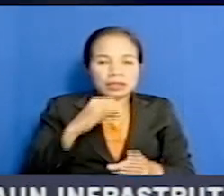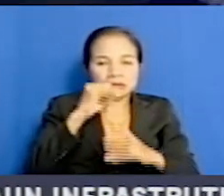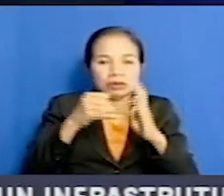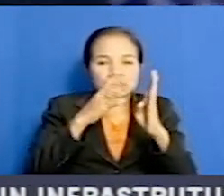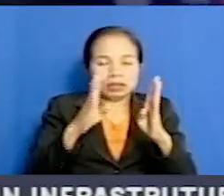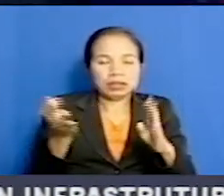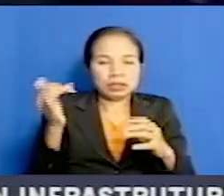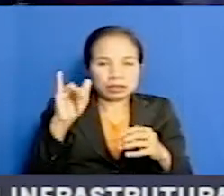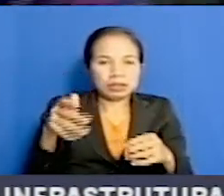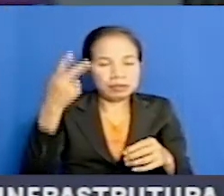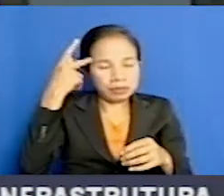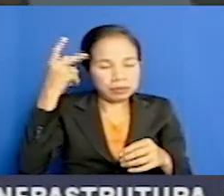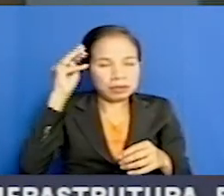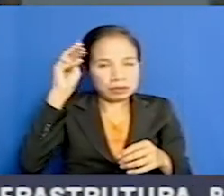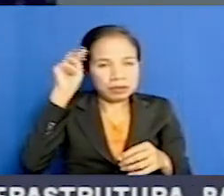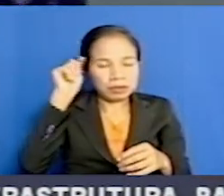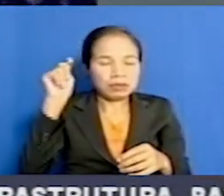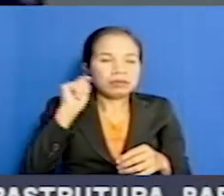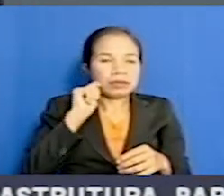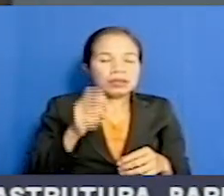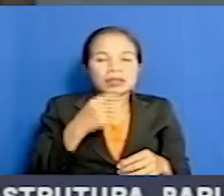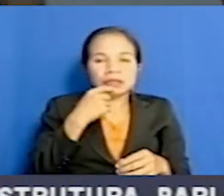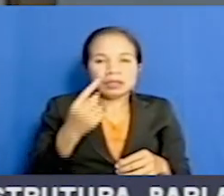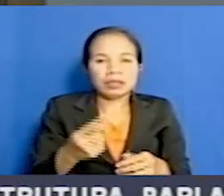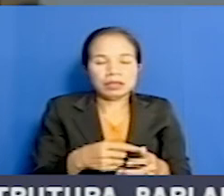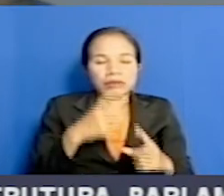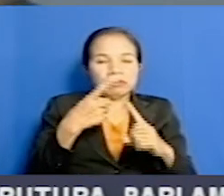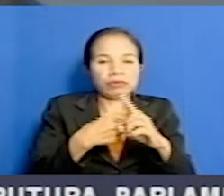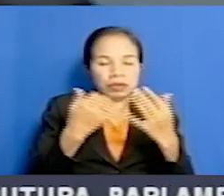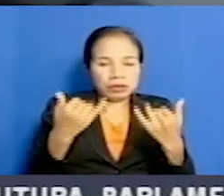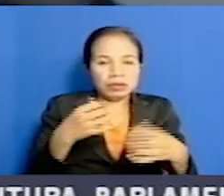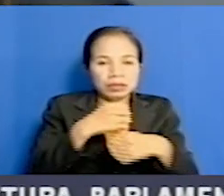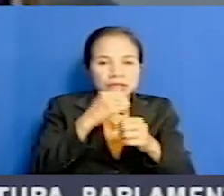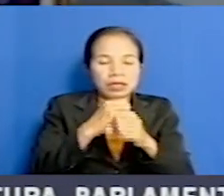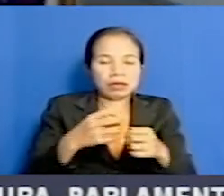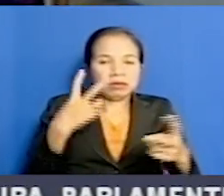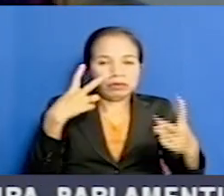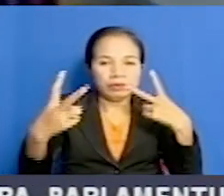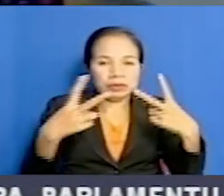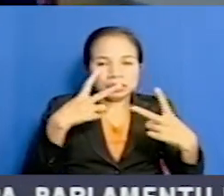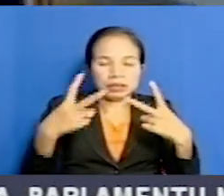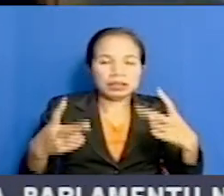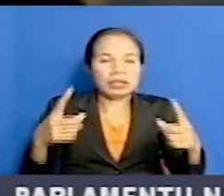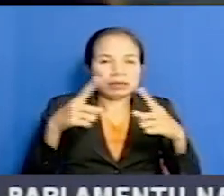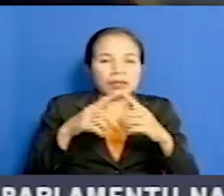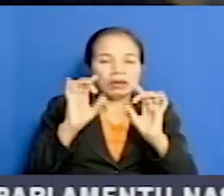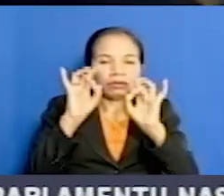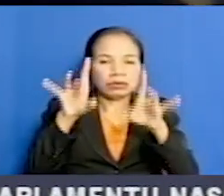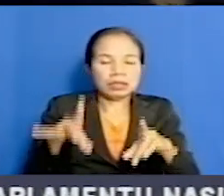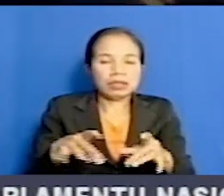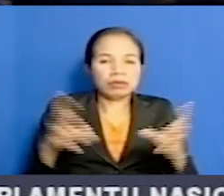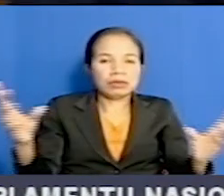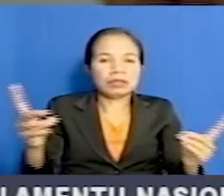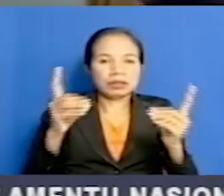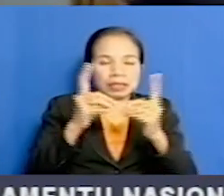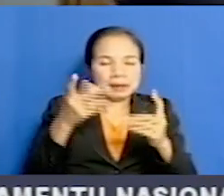jornalista Sira, primeiro-ministro Taurumata Rua confirma e ha fulané se halau visita a retribuição para a Austrália ho di